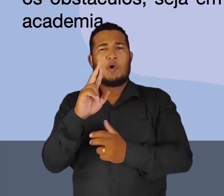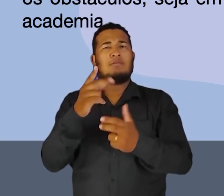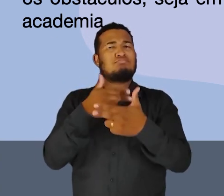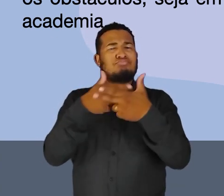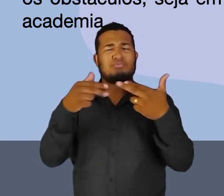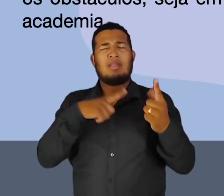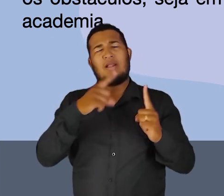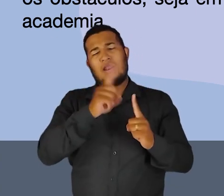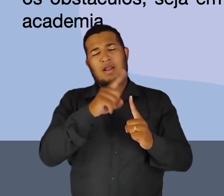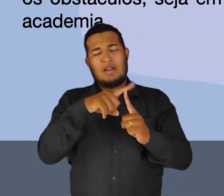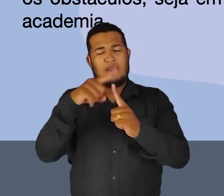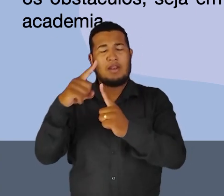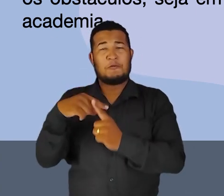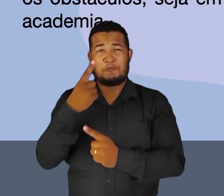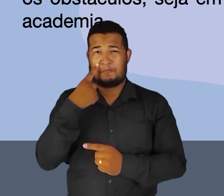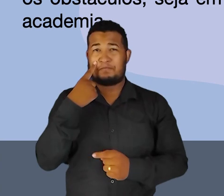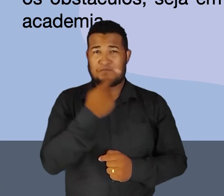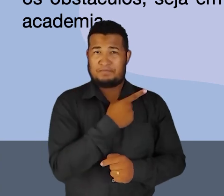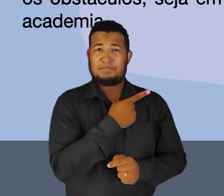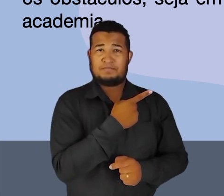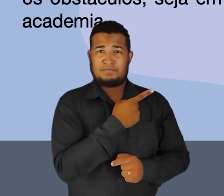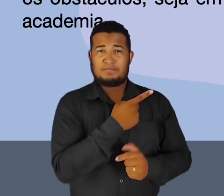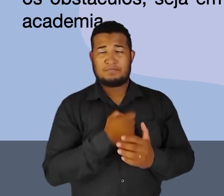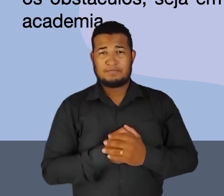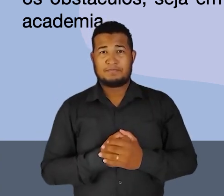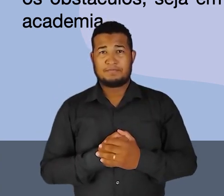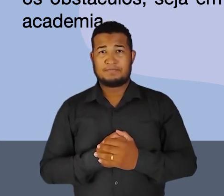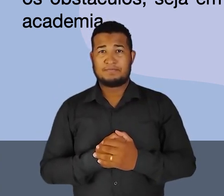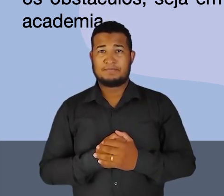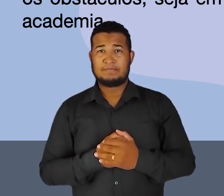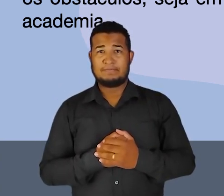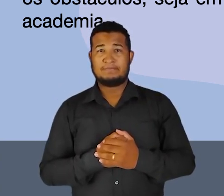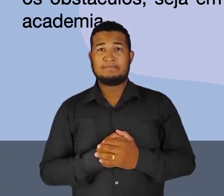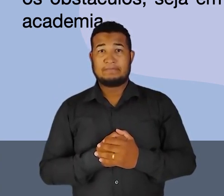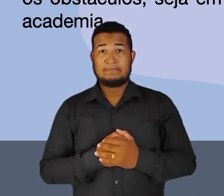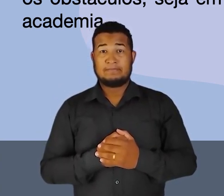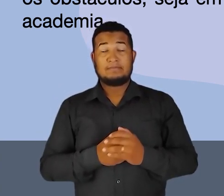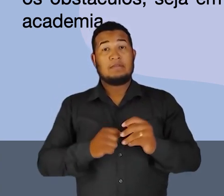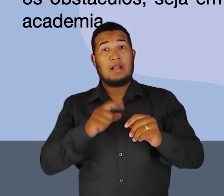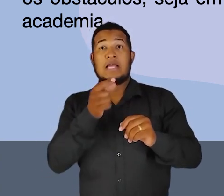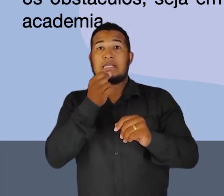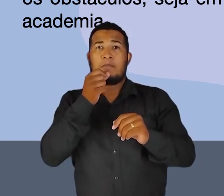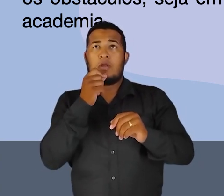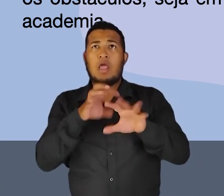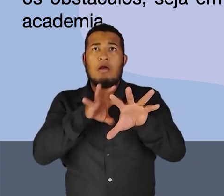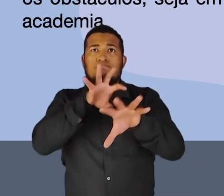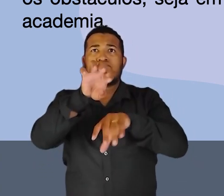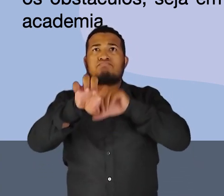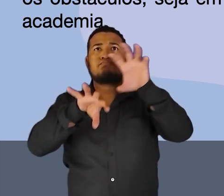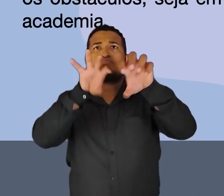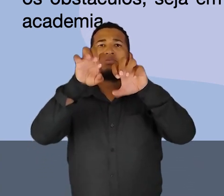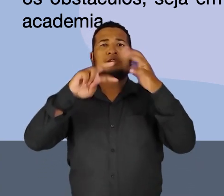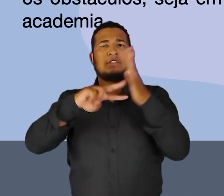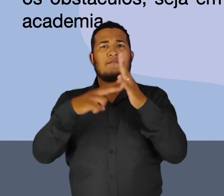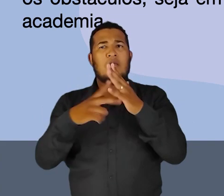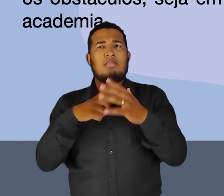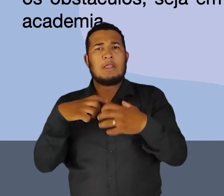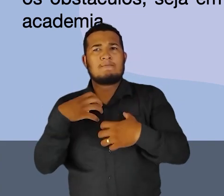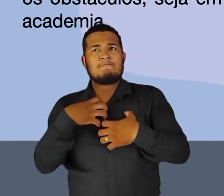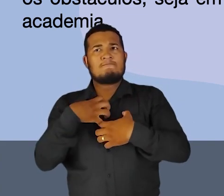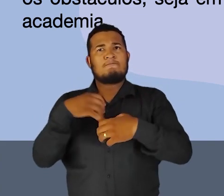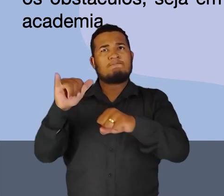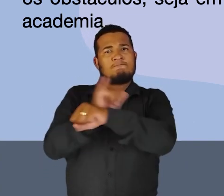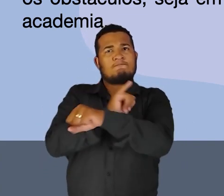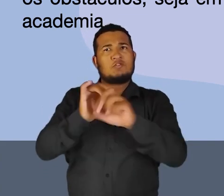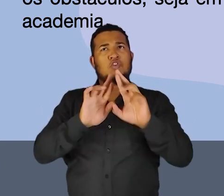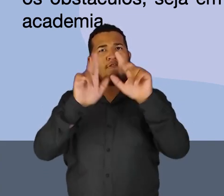wall, alpina e em alta montanha, alpinismo. Na escalada, a pessoa deve encontrar diferentes meios para